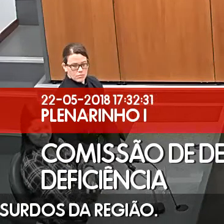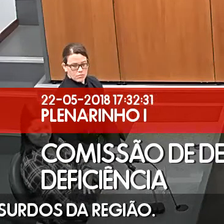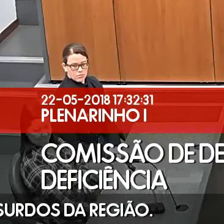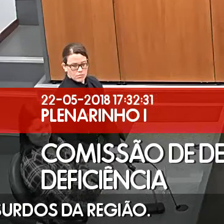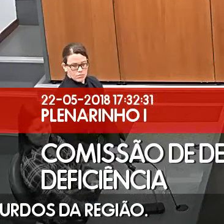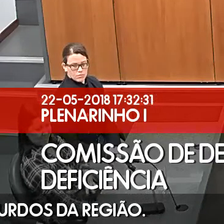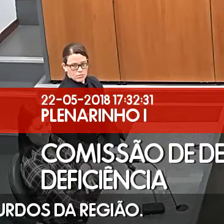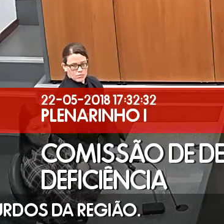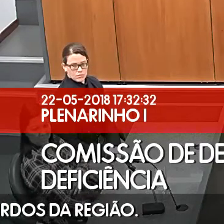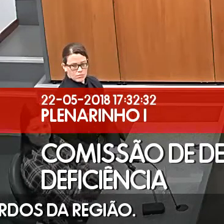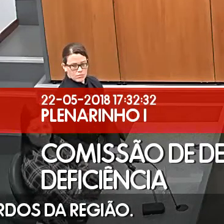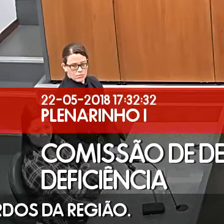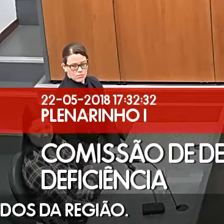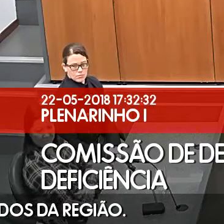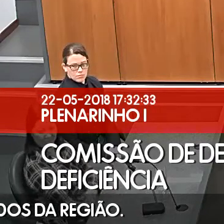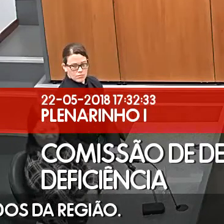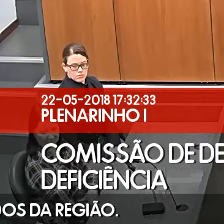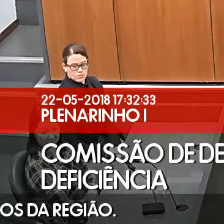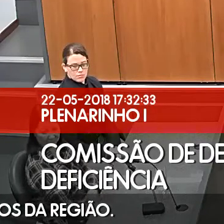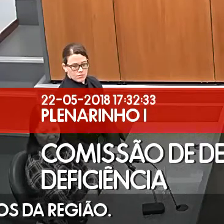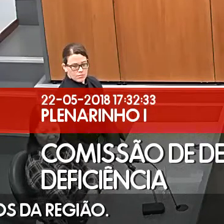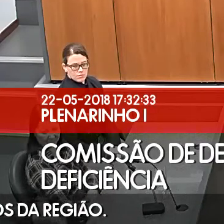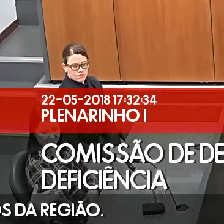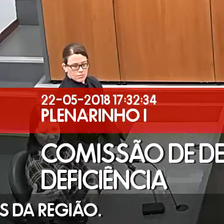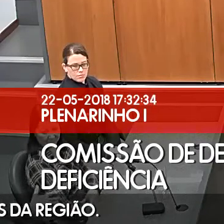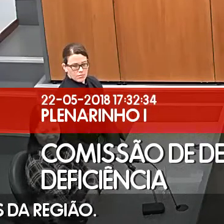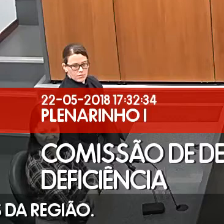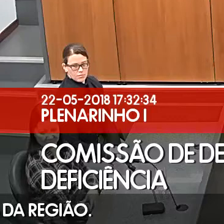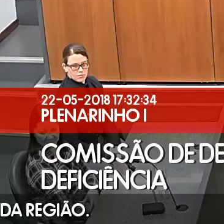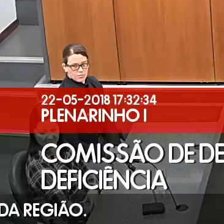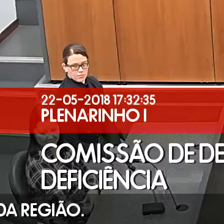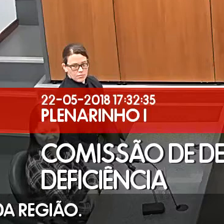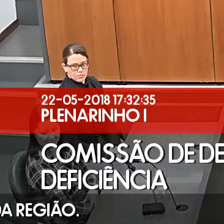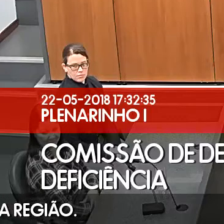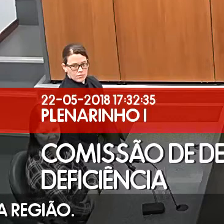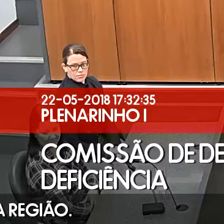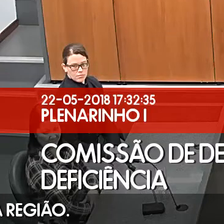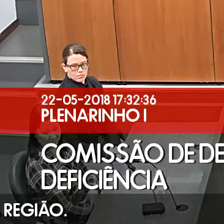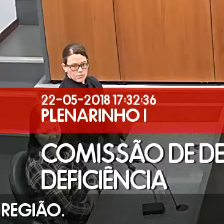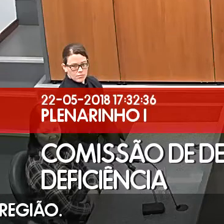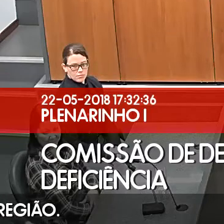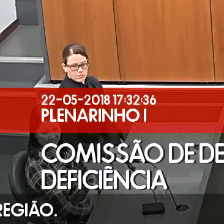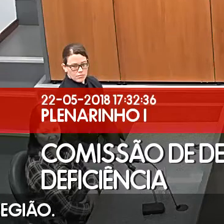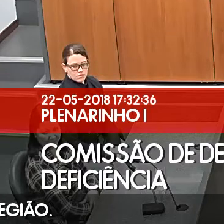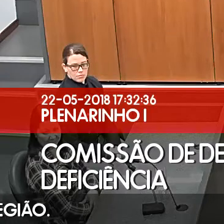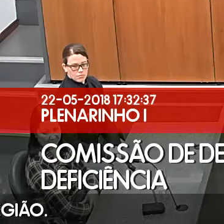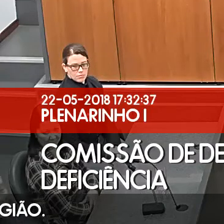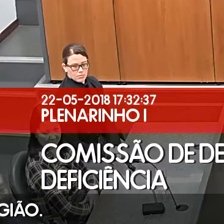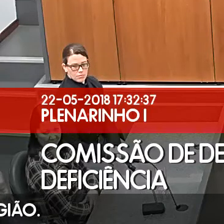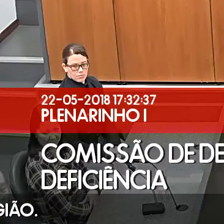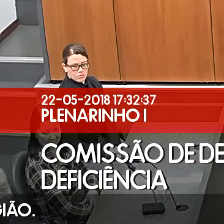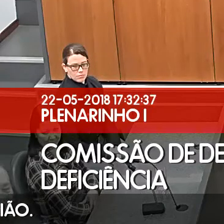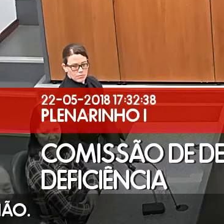surdo sem falar do intérprete. Haja vista o trabalho que está sendo feito nesta reunião. E